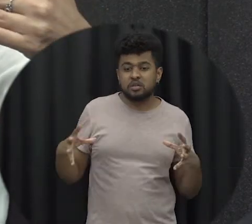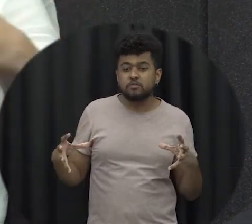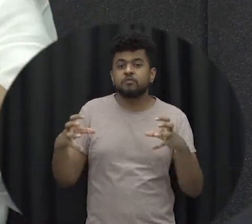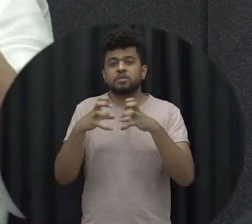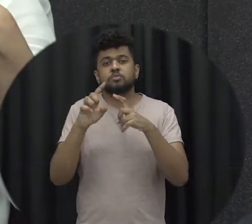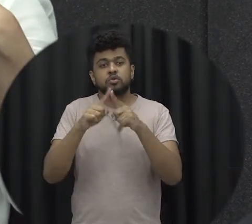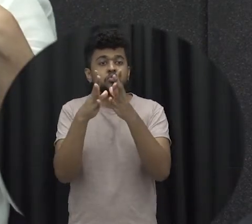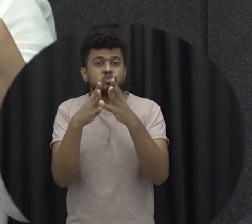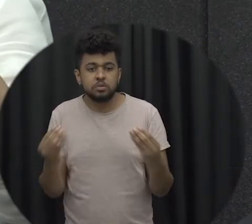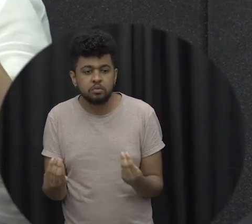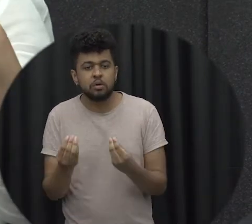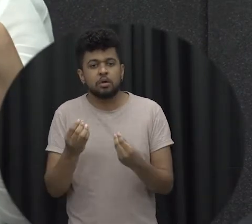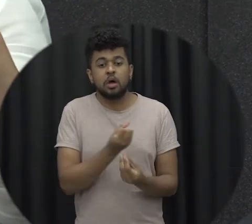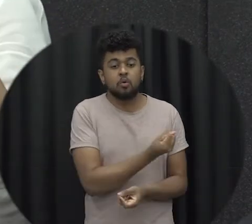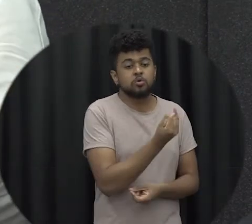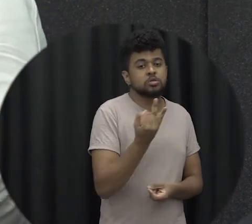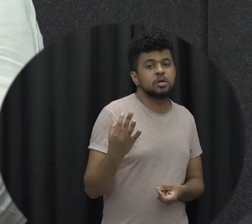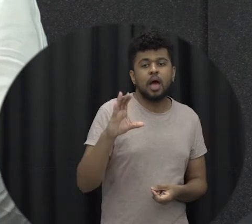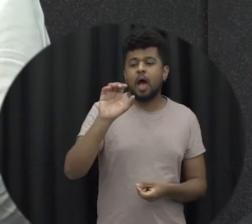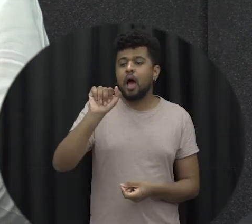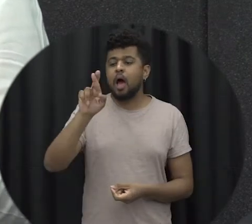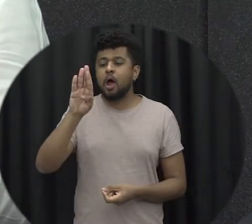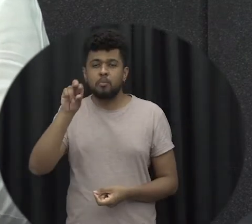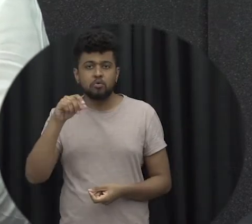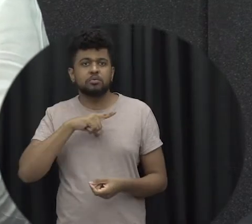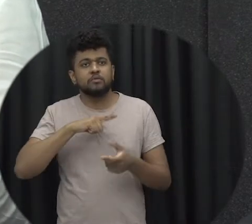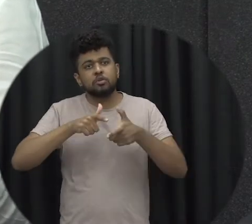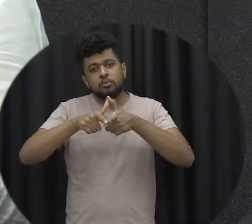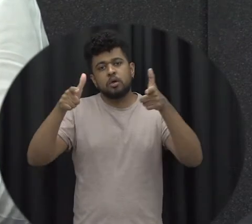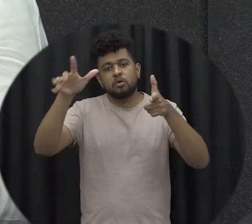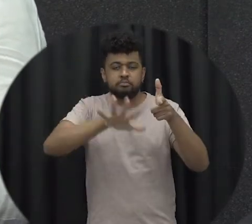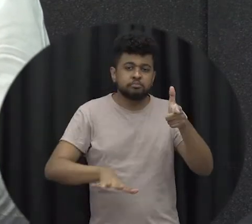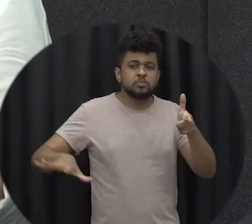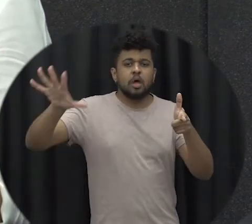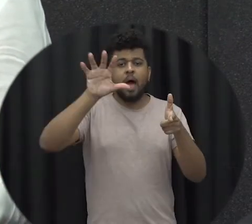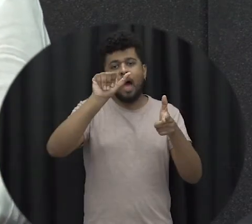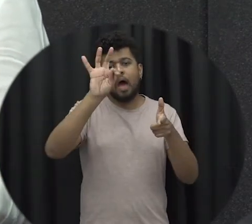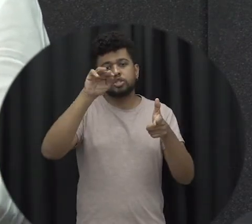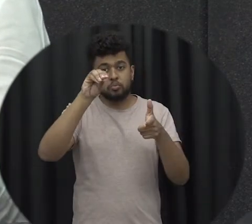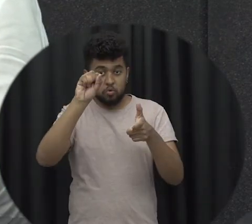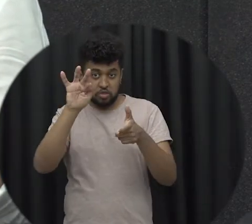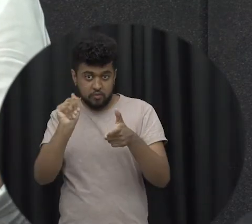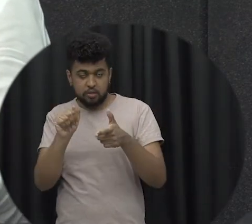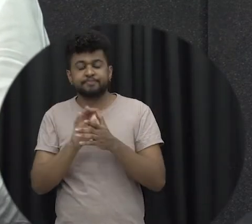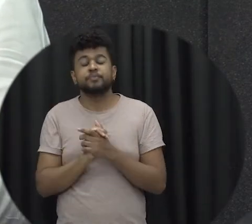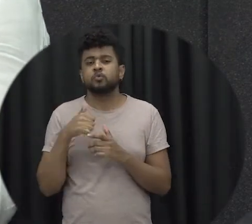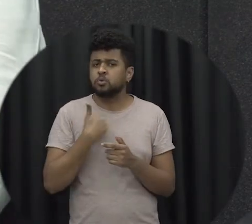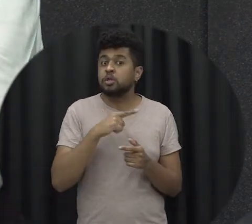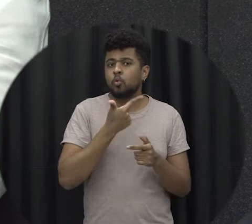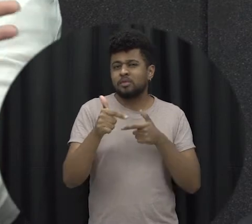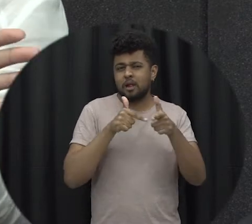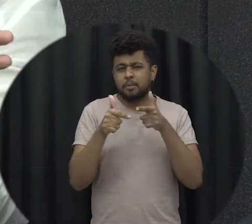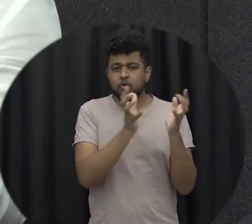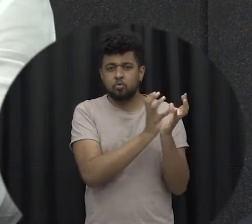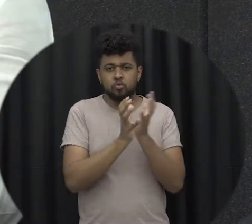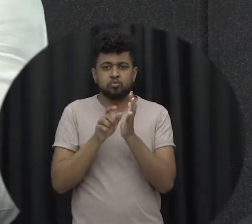sumiu, e aí a quantidade de carbono está ficando maior assim na atmosfera. A gente tem um trabalho no grupo de pesquisa que